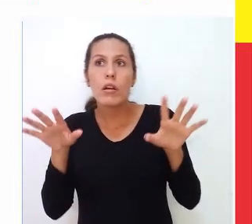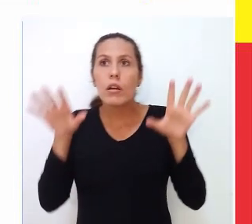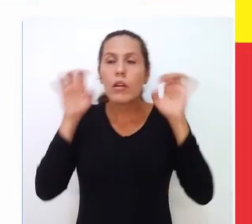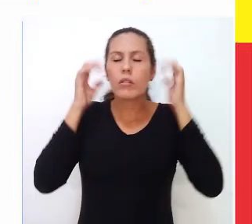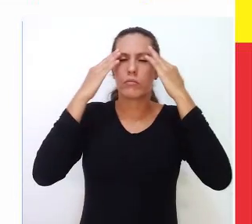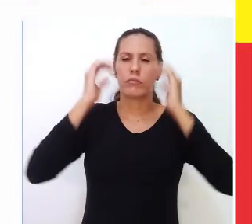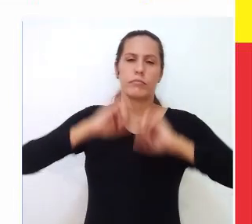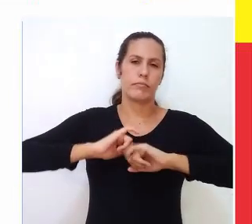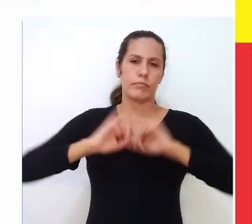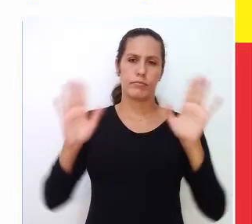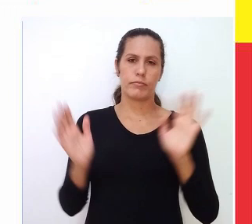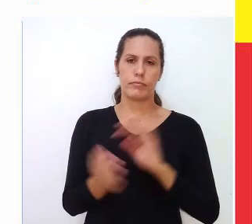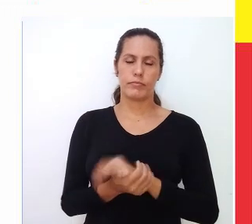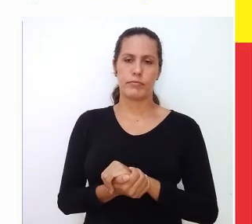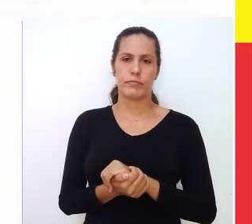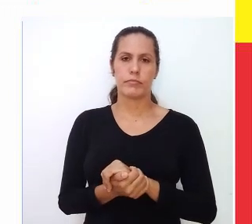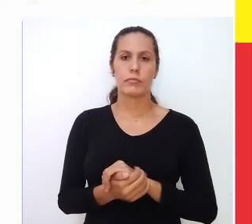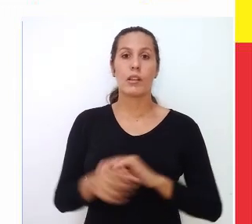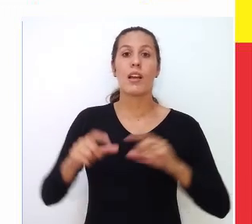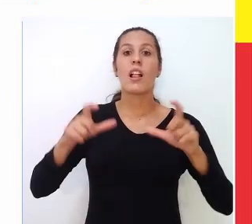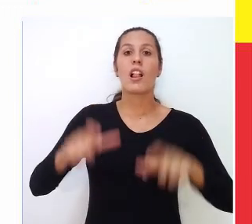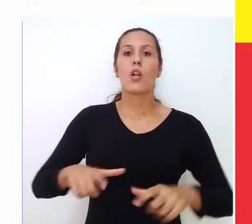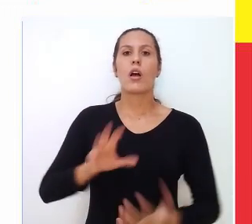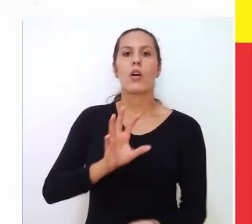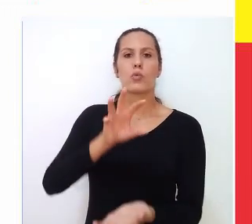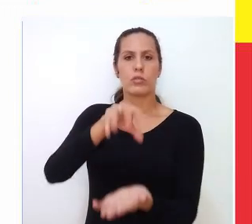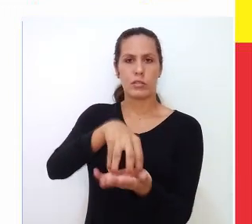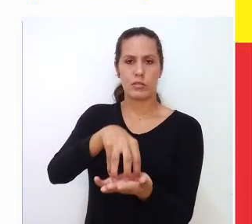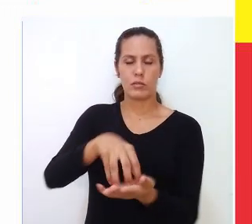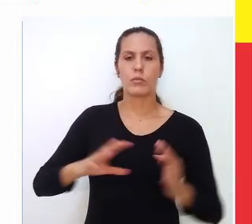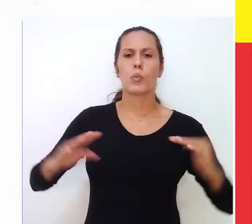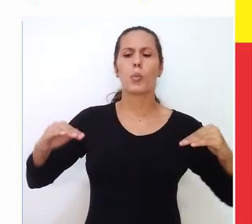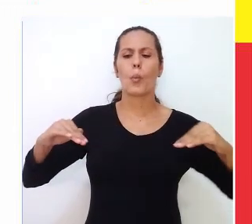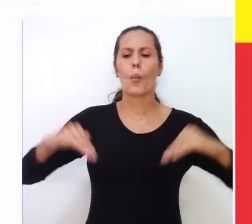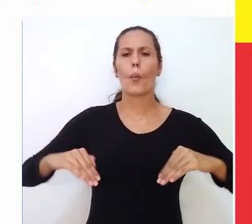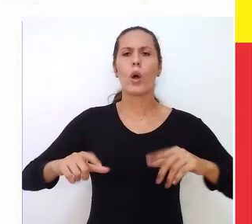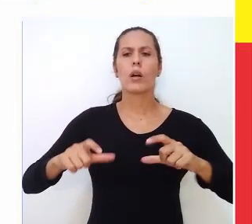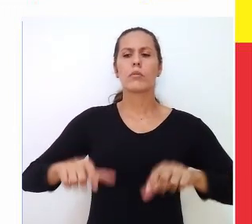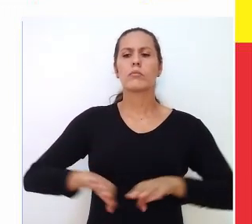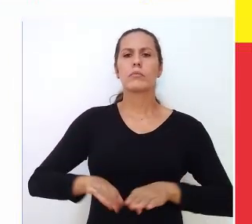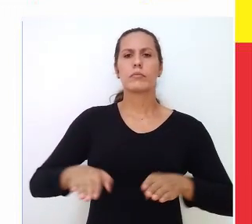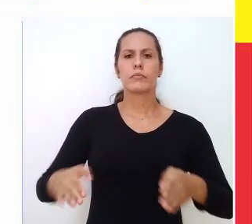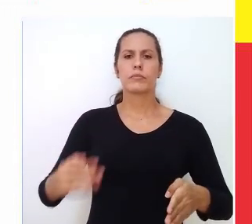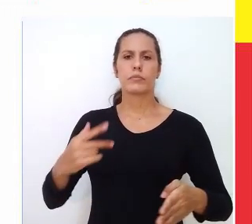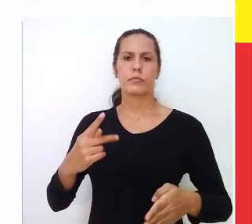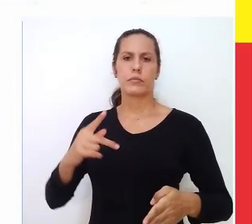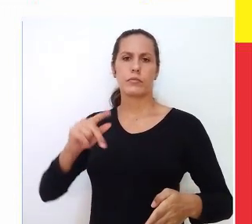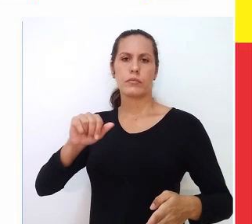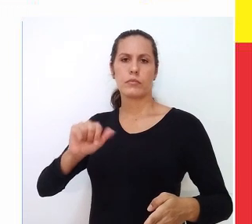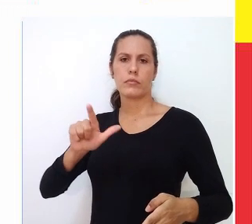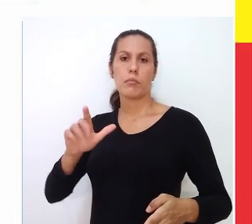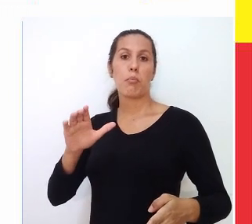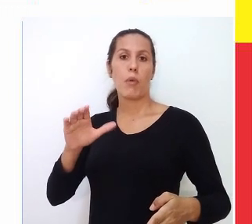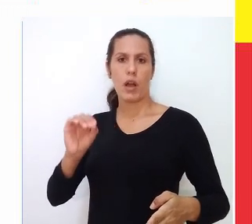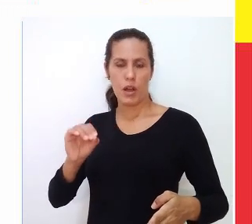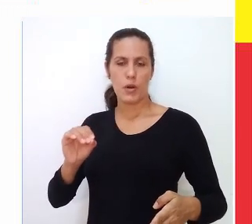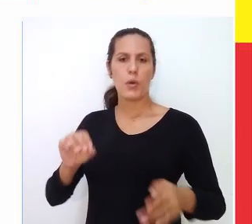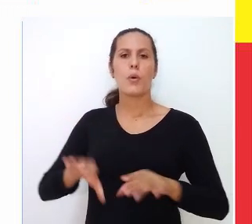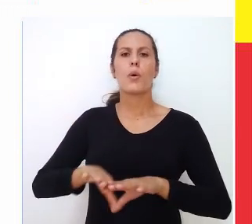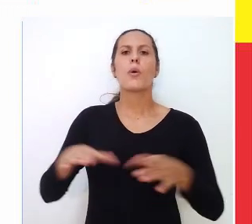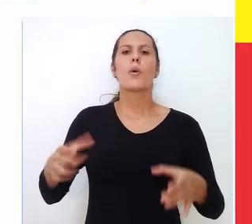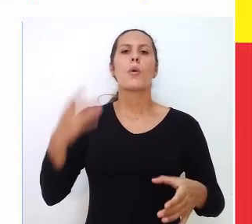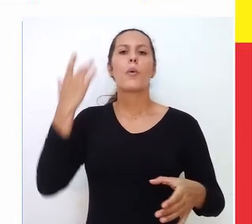o espetáculo. Esse espaço do centro que vocês veem aí era o palco, onde ficava o coro, onde as